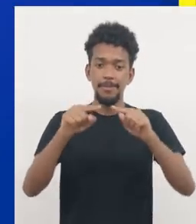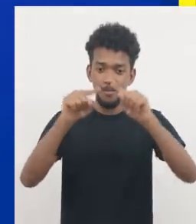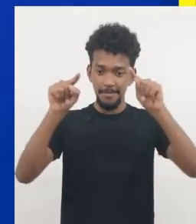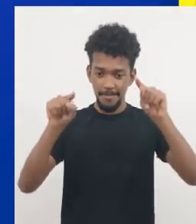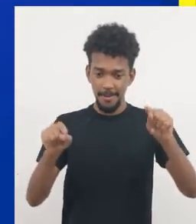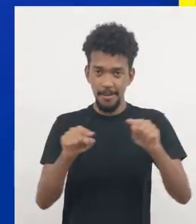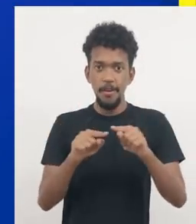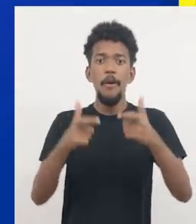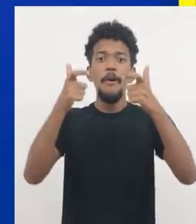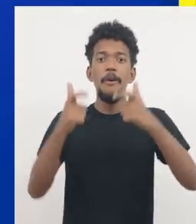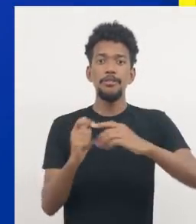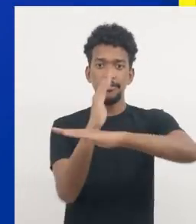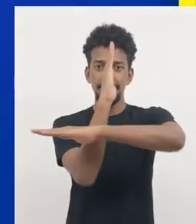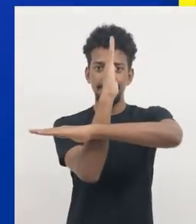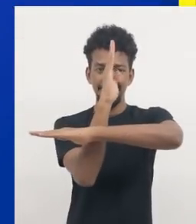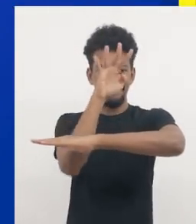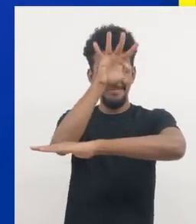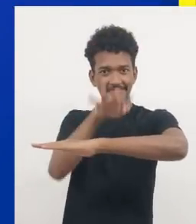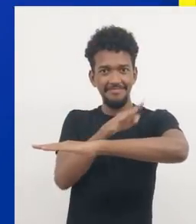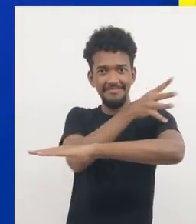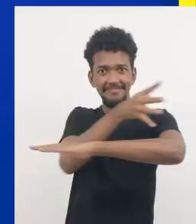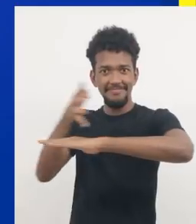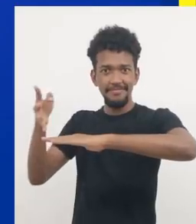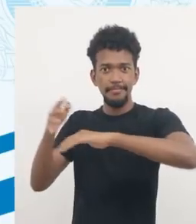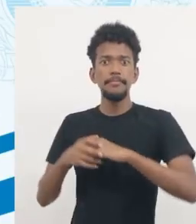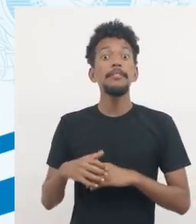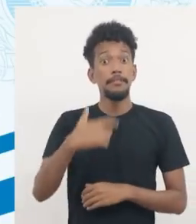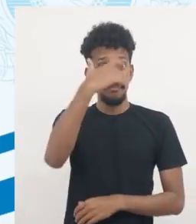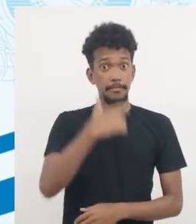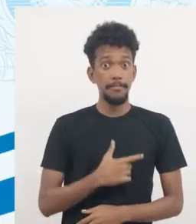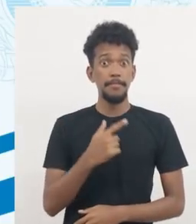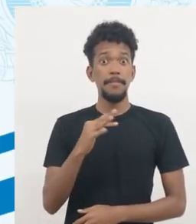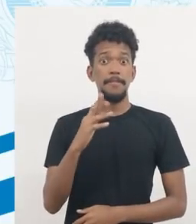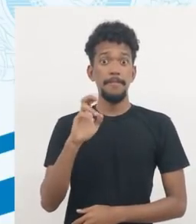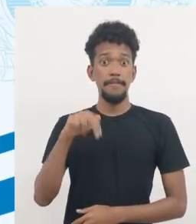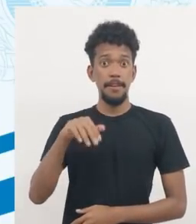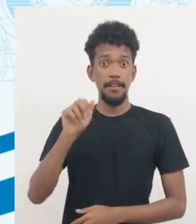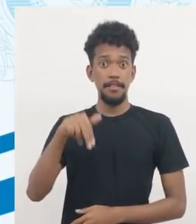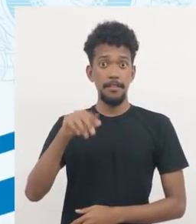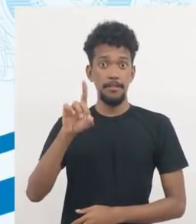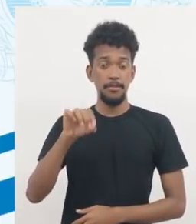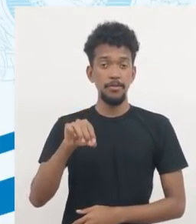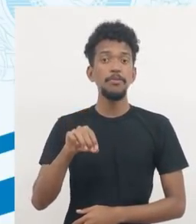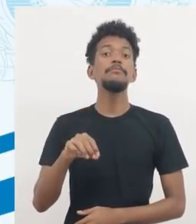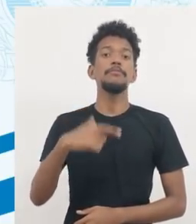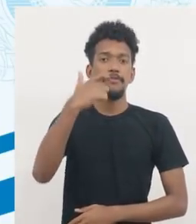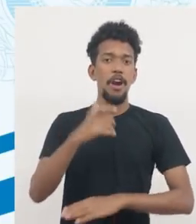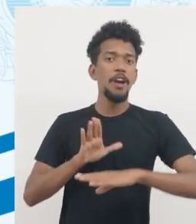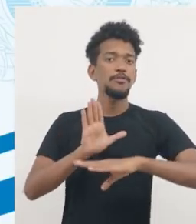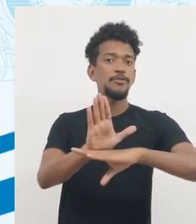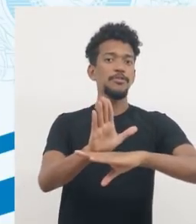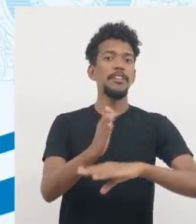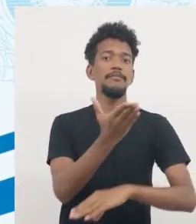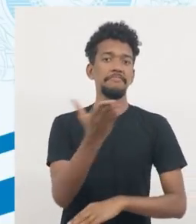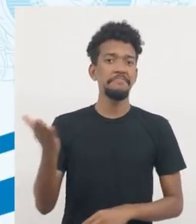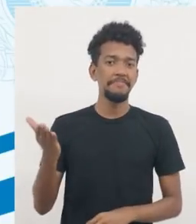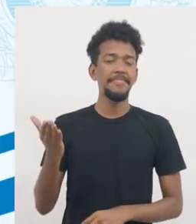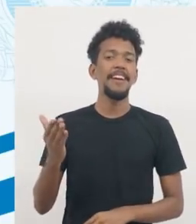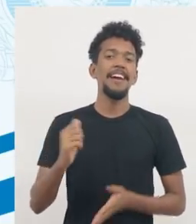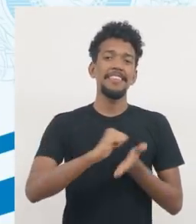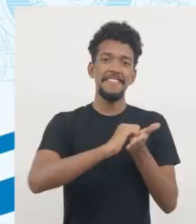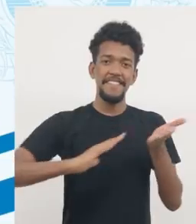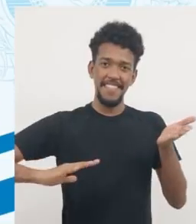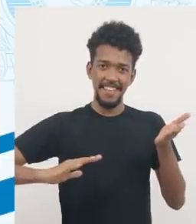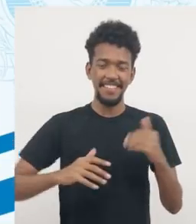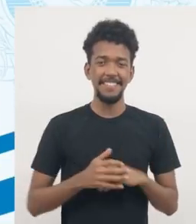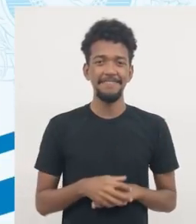um polígono no plano cartesiano. Eu sou o professor Fernando Augusto e vou te ajudar nessas atividades, ok?